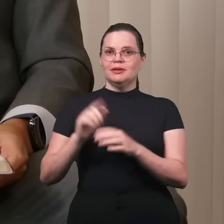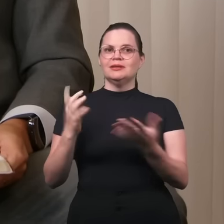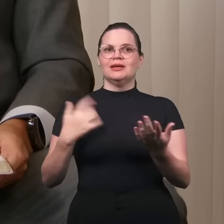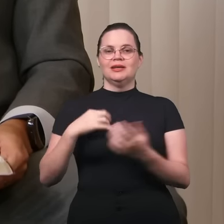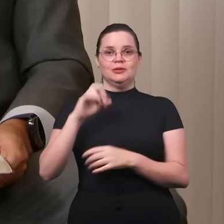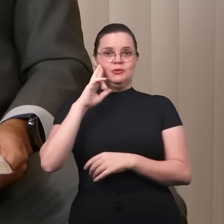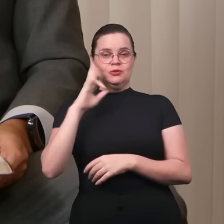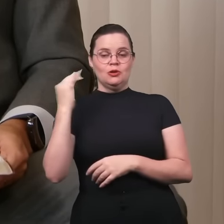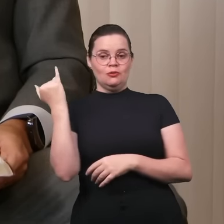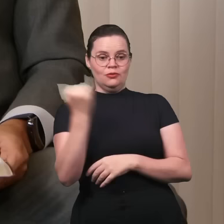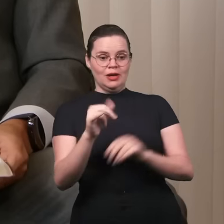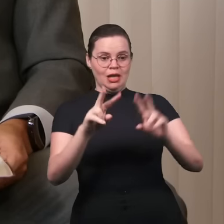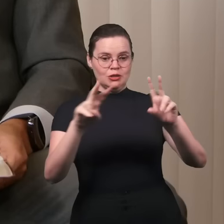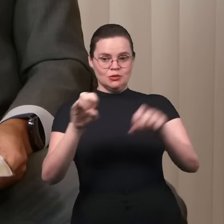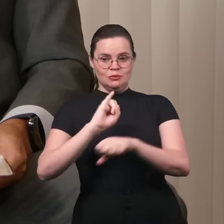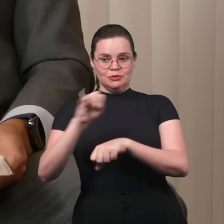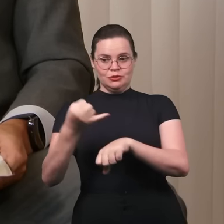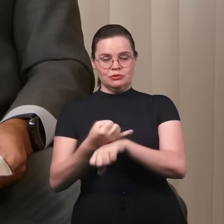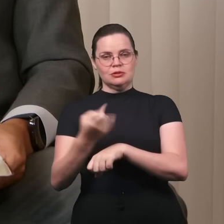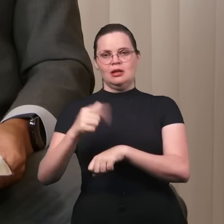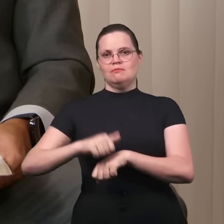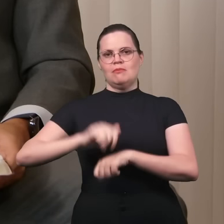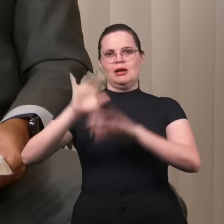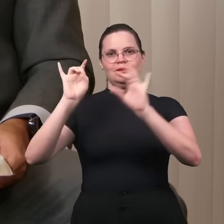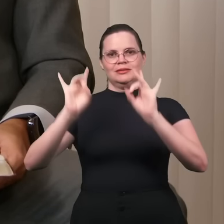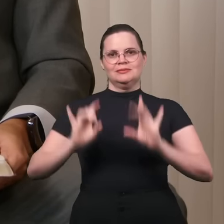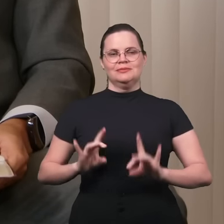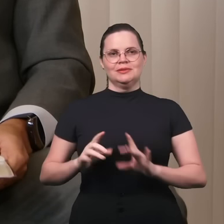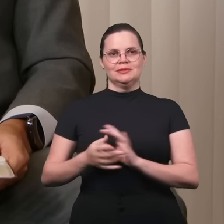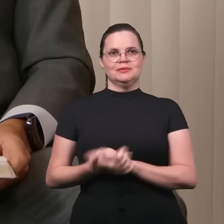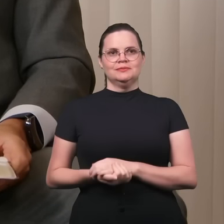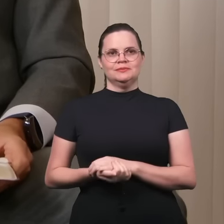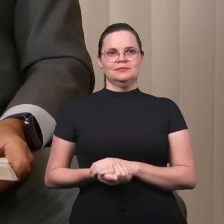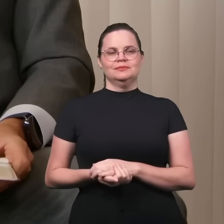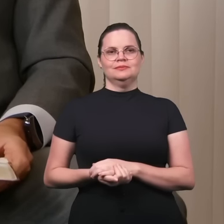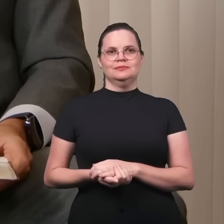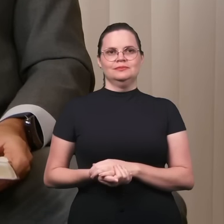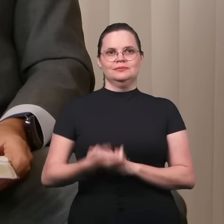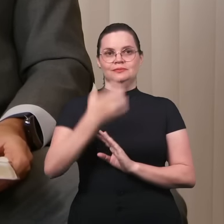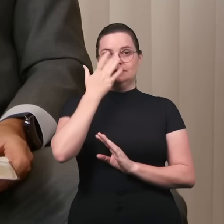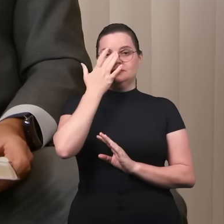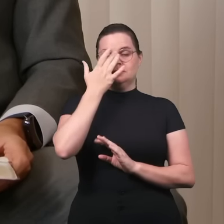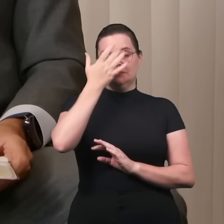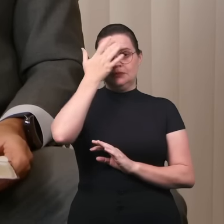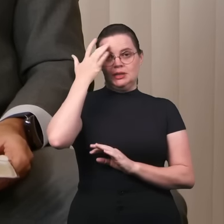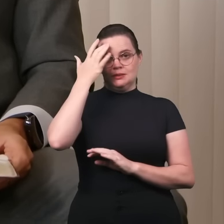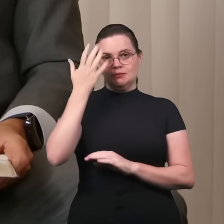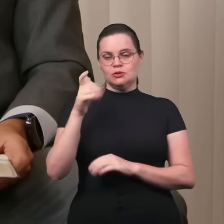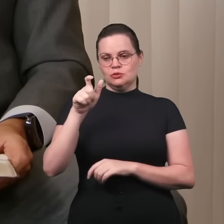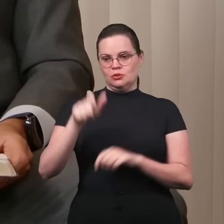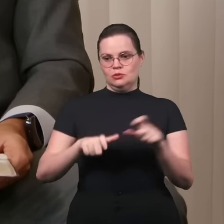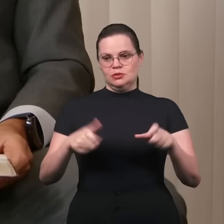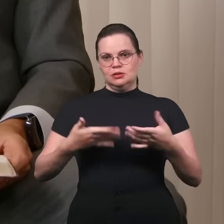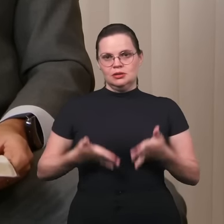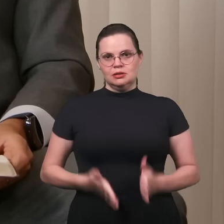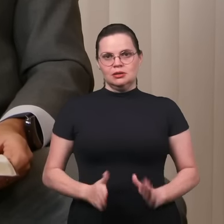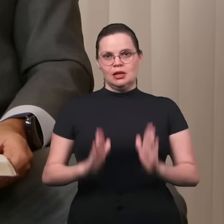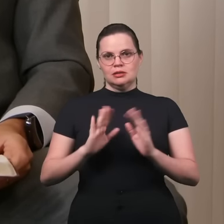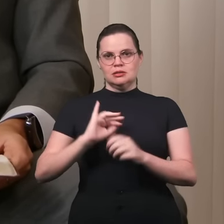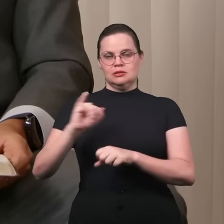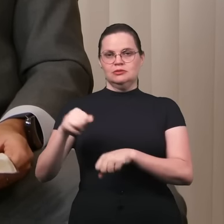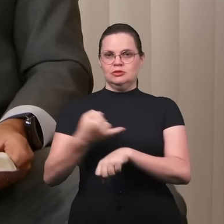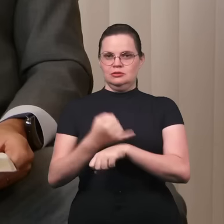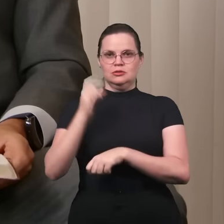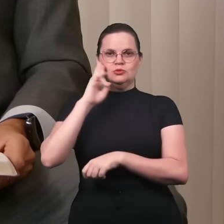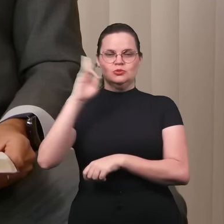né? E aqueles que nascem em Jerusalém, eles são conhecidos pelo Senhor, os nascidos Amém. ali